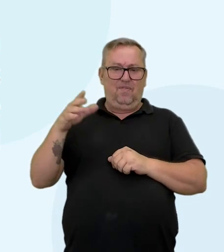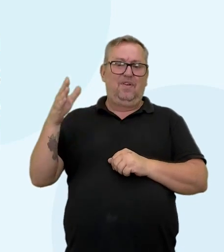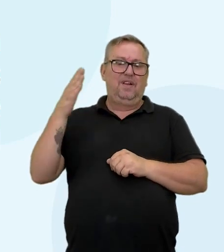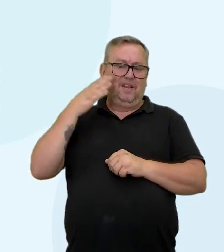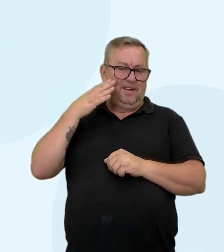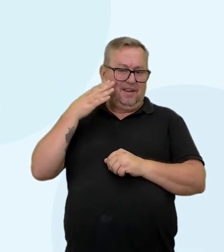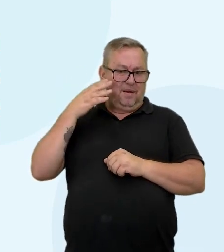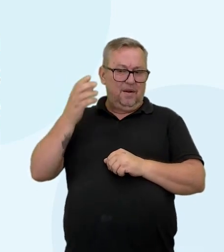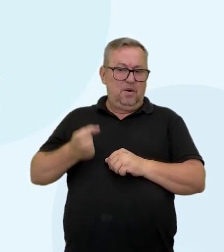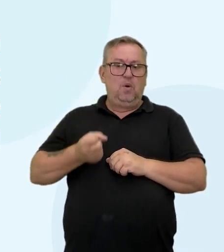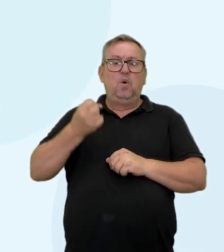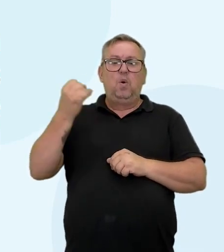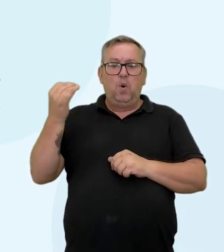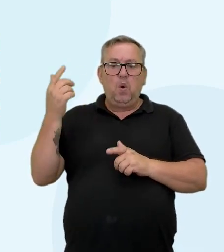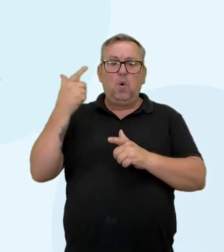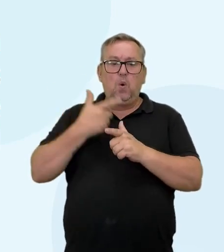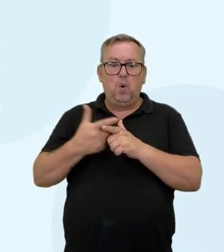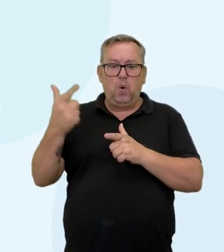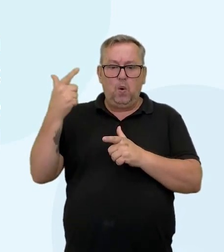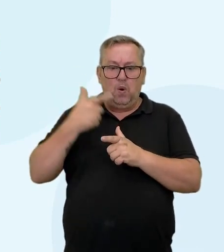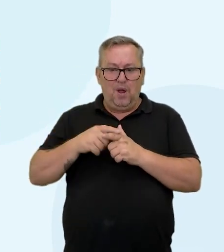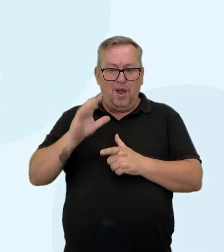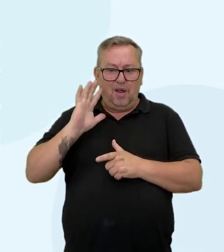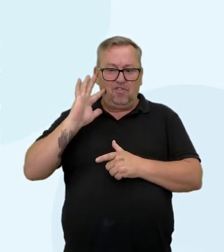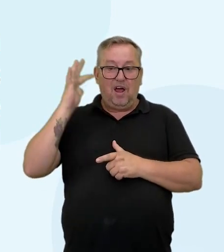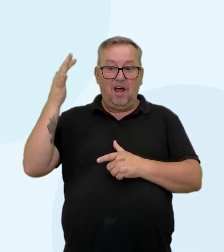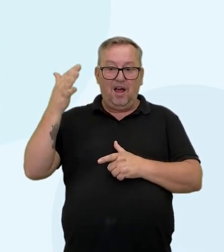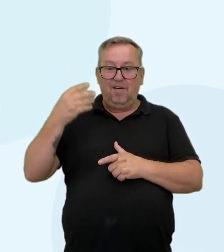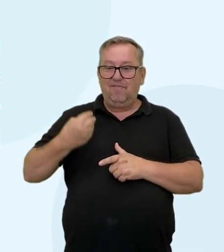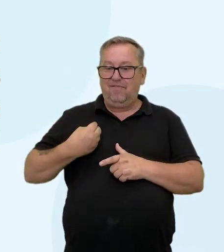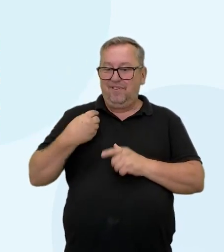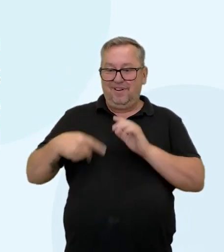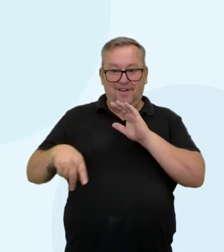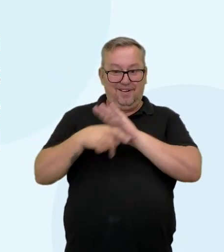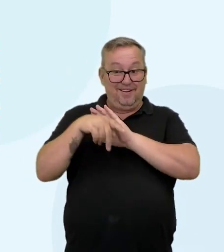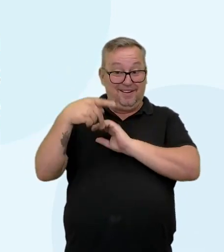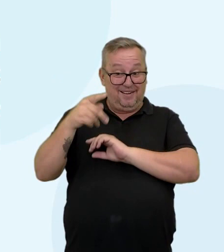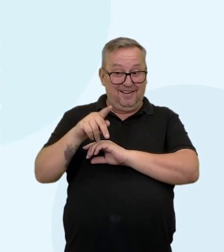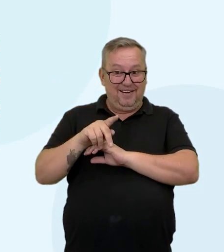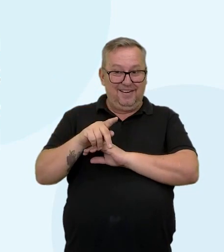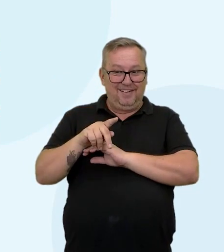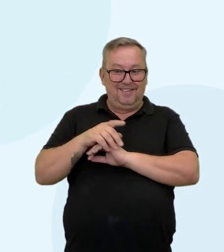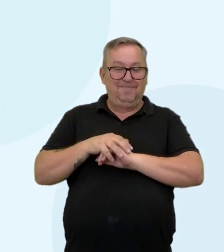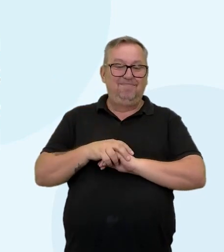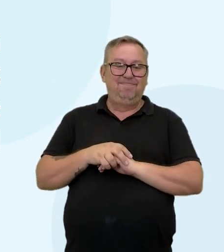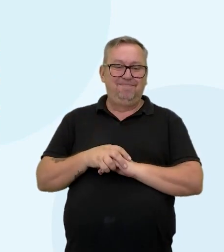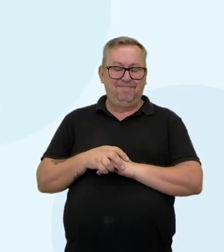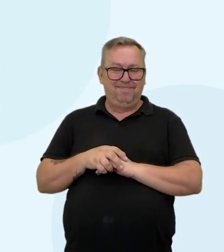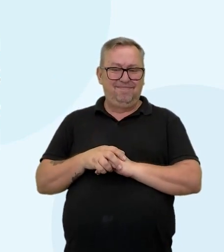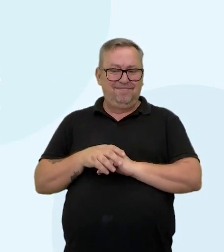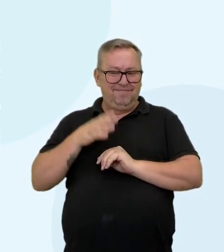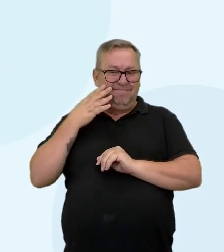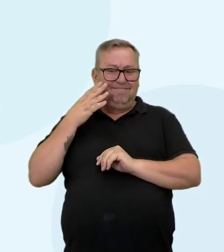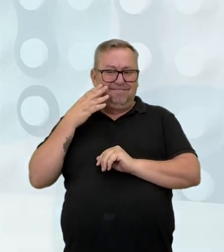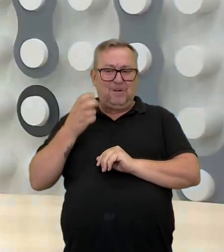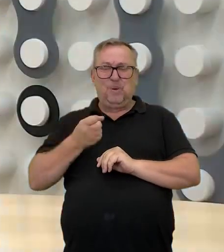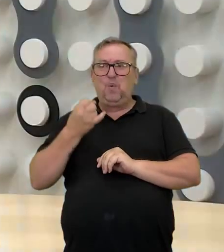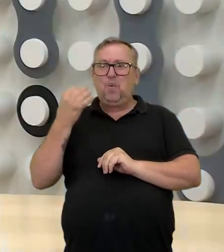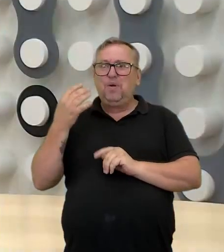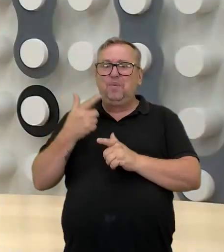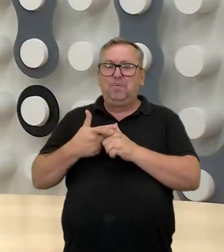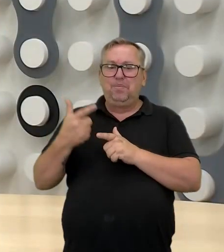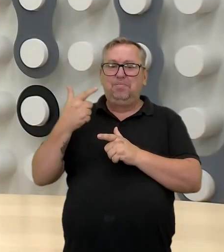quantos problemas de matemática já resolveu na sua vida? Vou perguntar aqui para a nossa equipe, né? Vocês têm ideia de